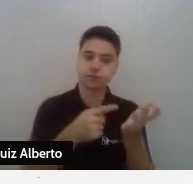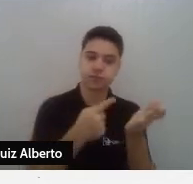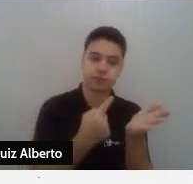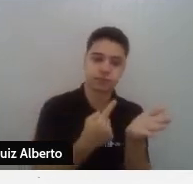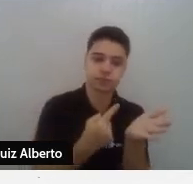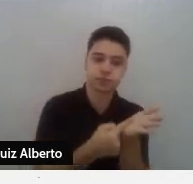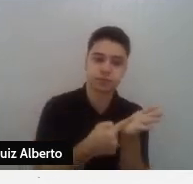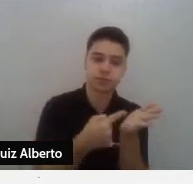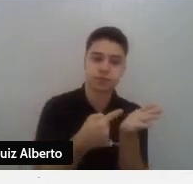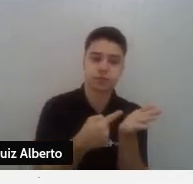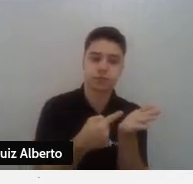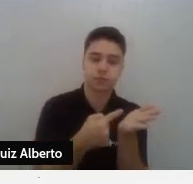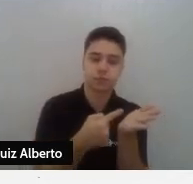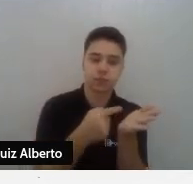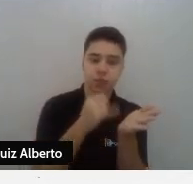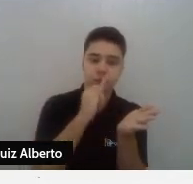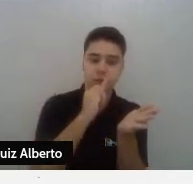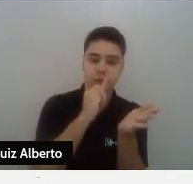de